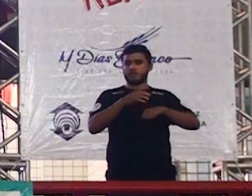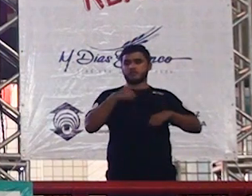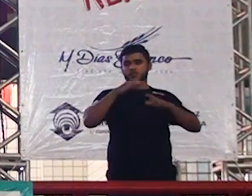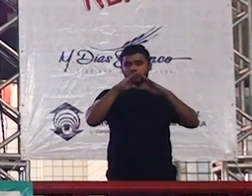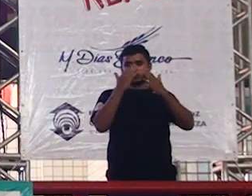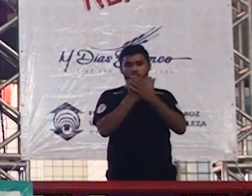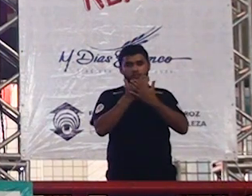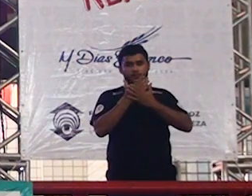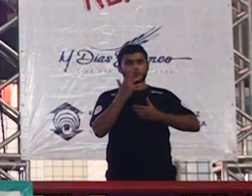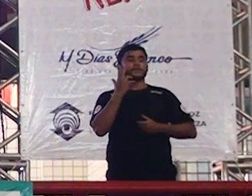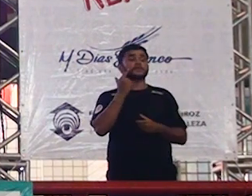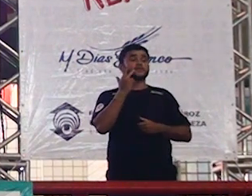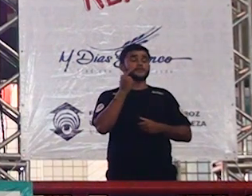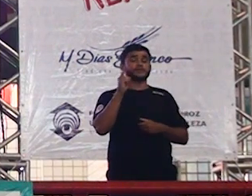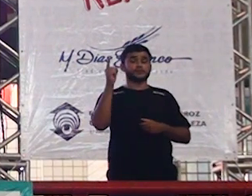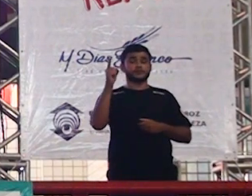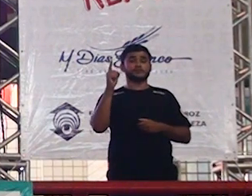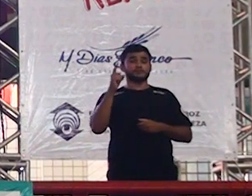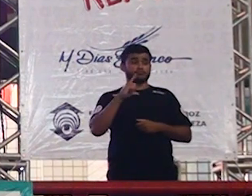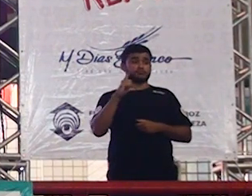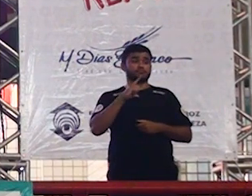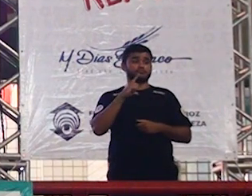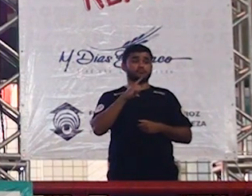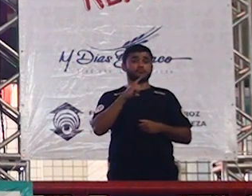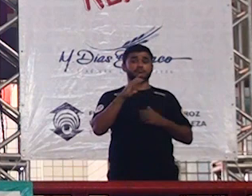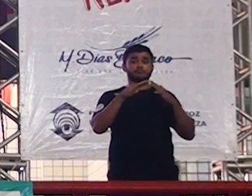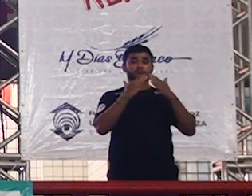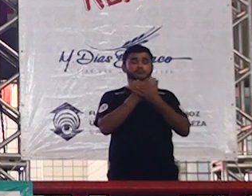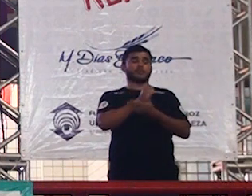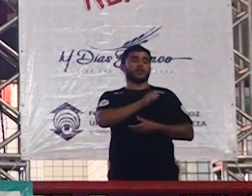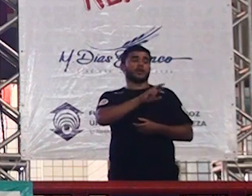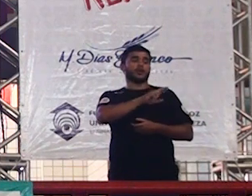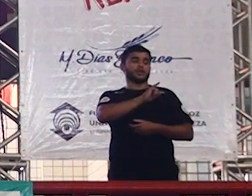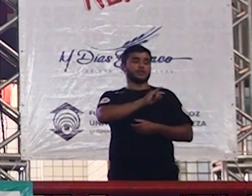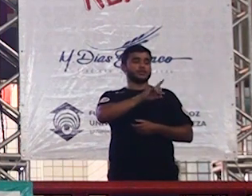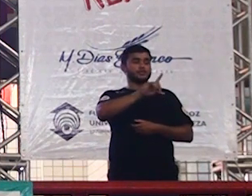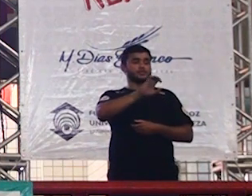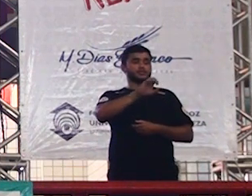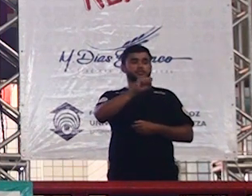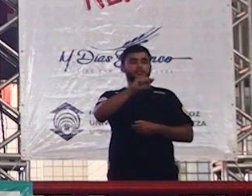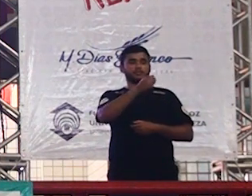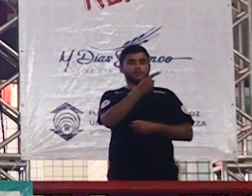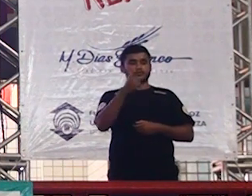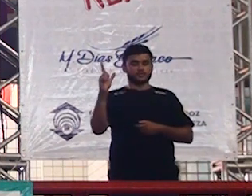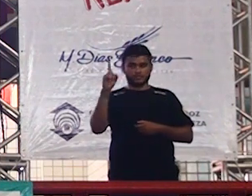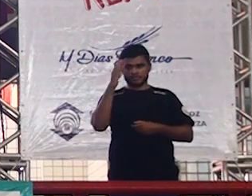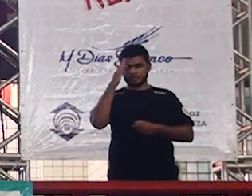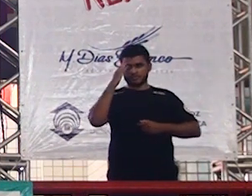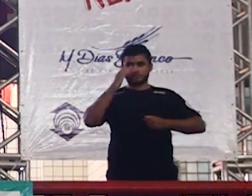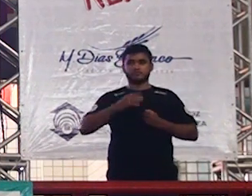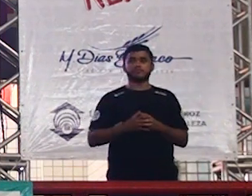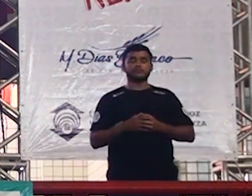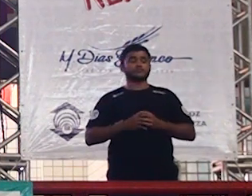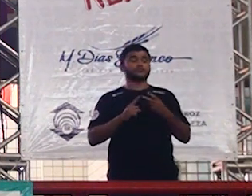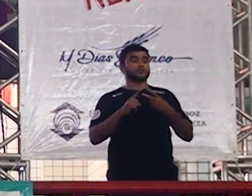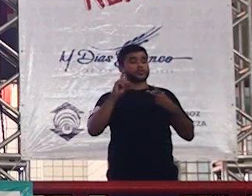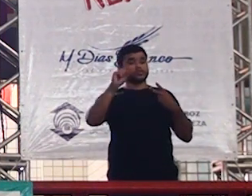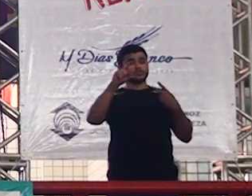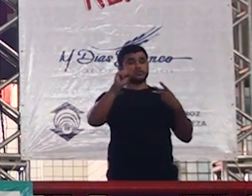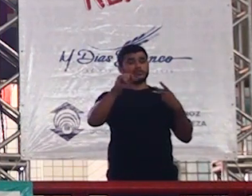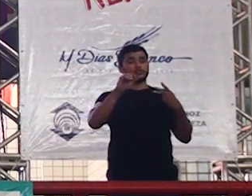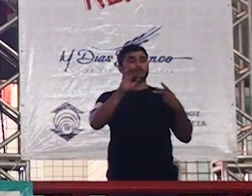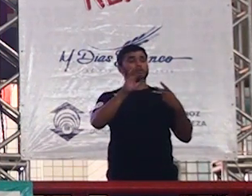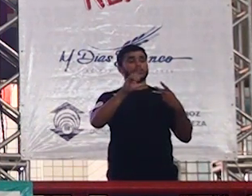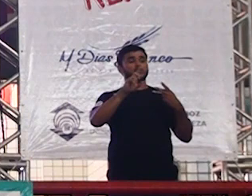lá em Sobral. Aqui em Fortaleza eu vou fazer curso de férias no Colégio Ari de Sá. Lá em Fortaleza, lá em Sobral eu vou fazer no Colégio